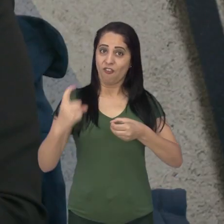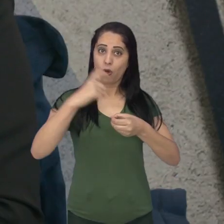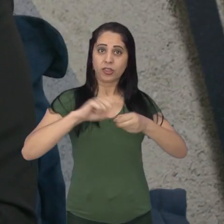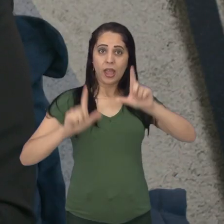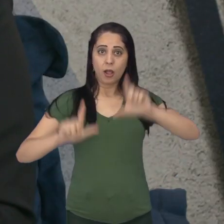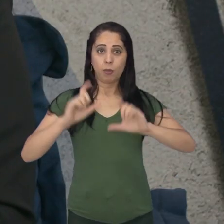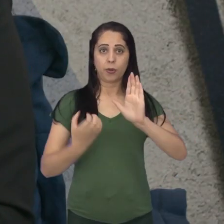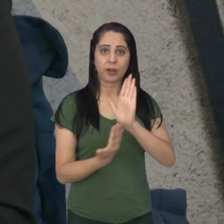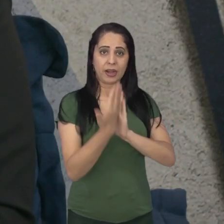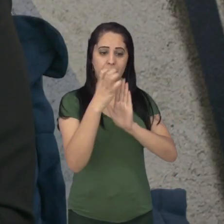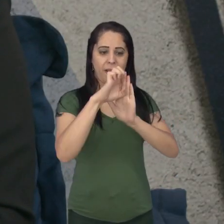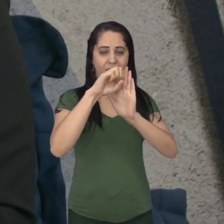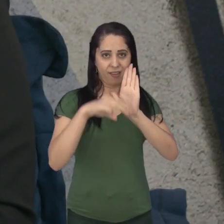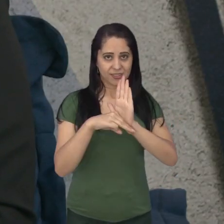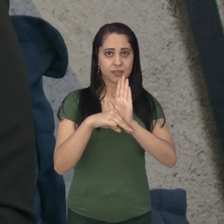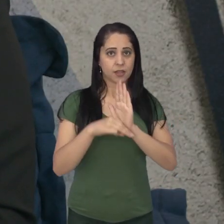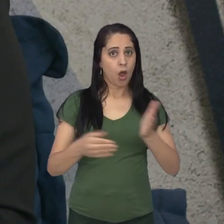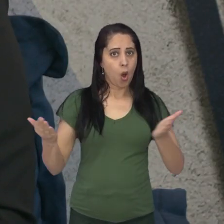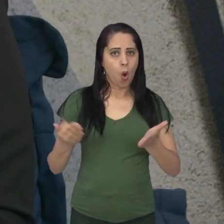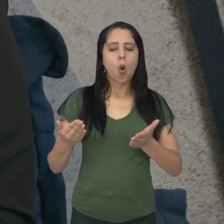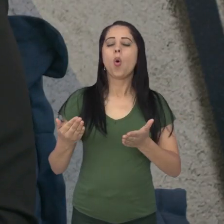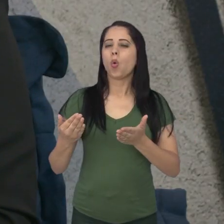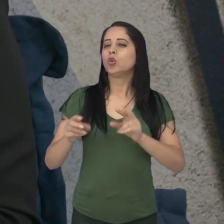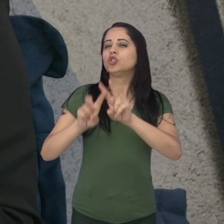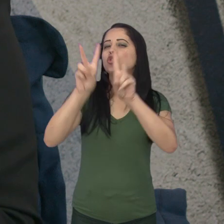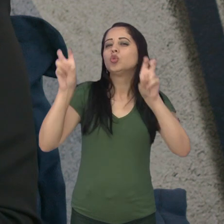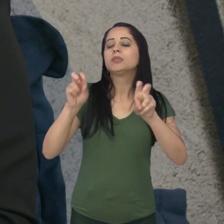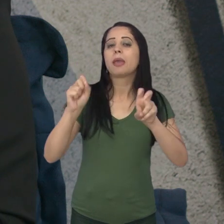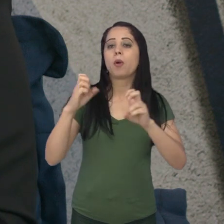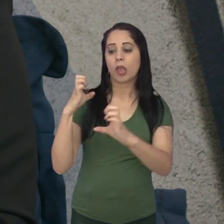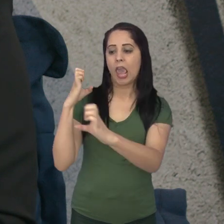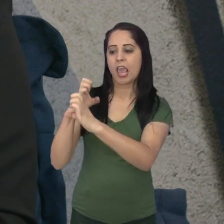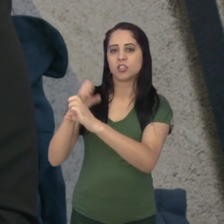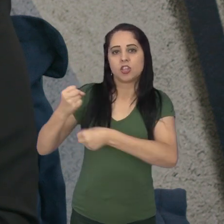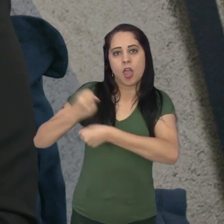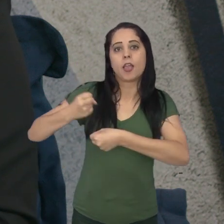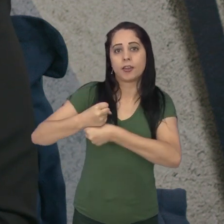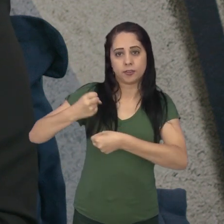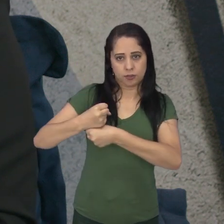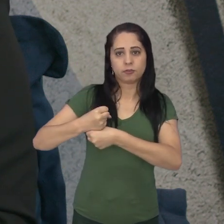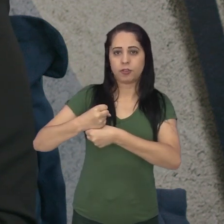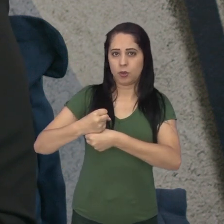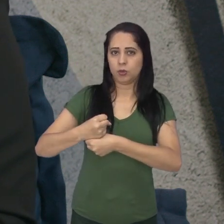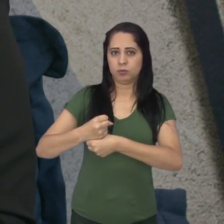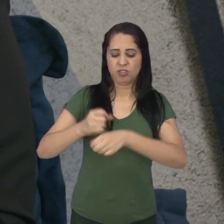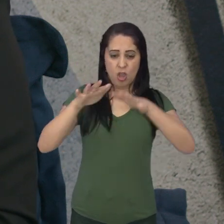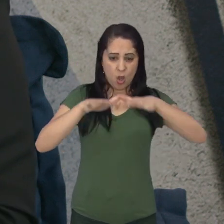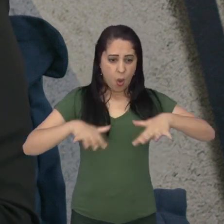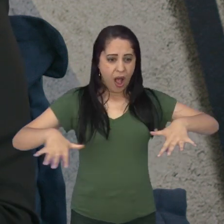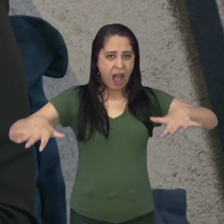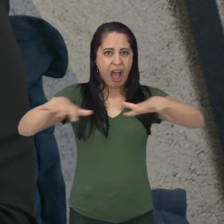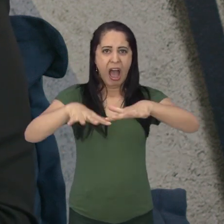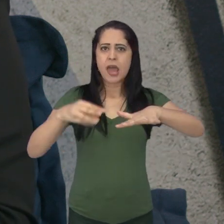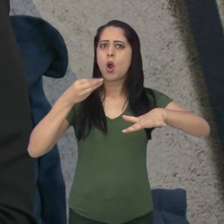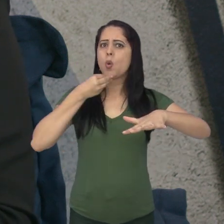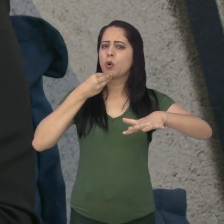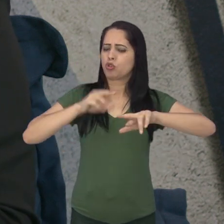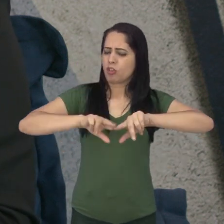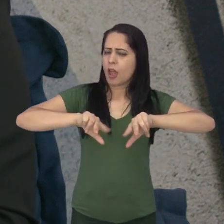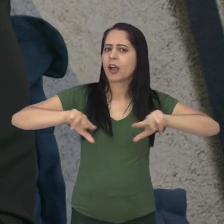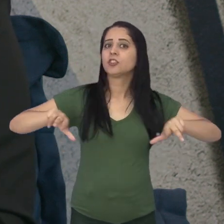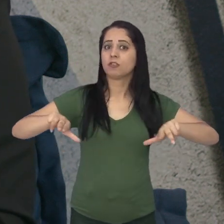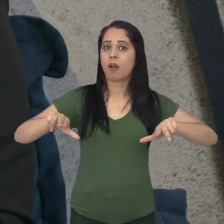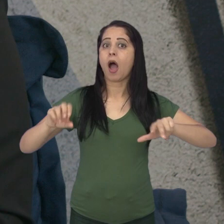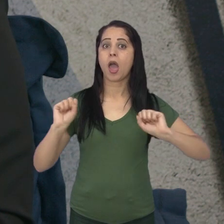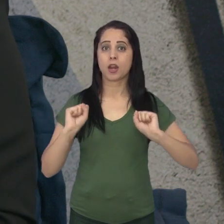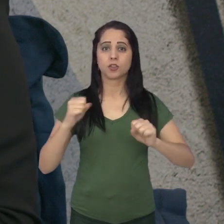Estamos de volta com a Estação Mercado. Hoje, o nosso destino é a engenharia civil, um setor com muitas oportunidades de atuação. O